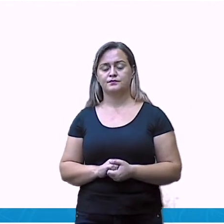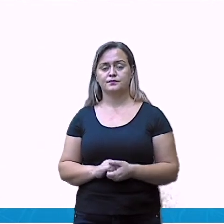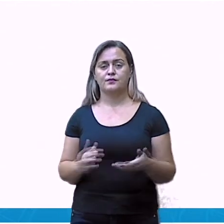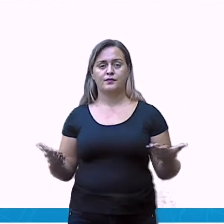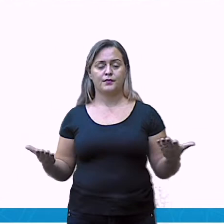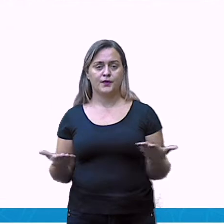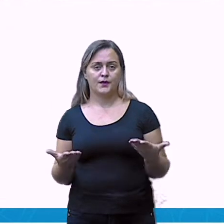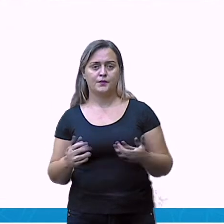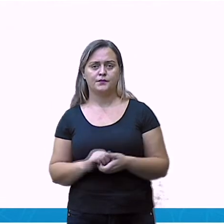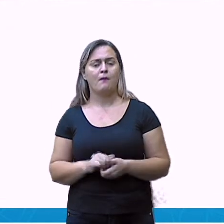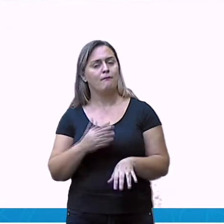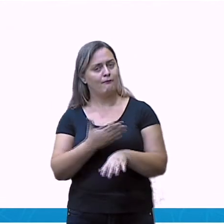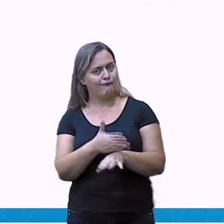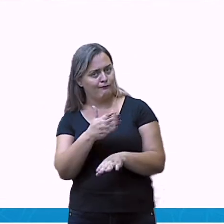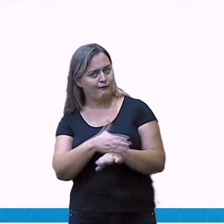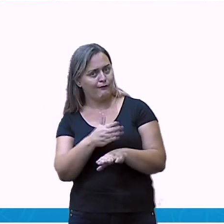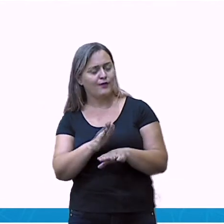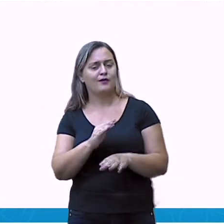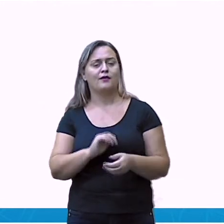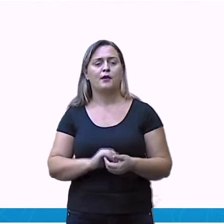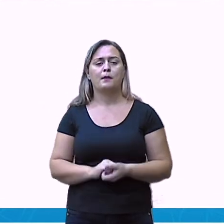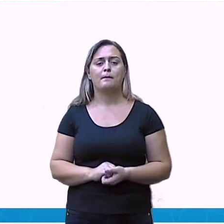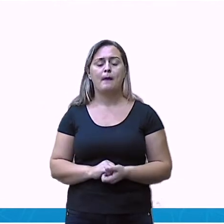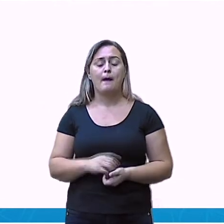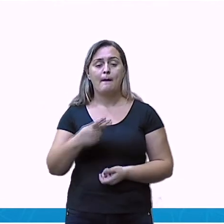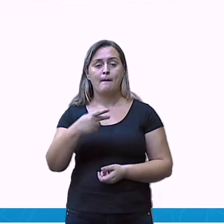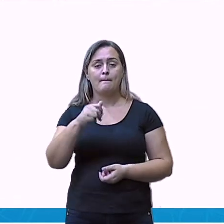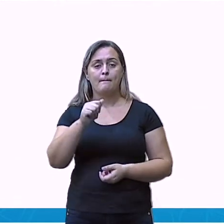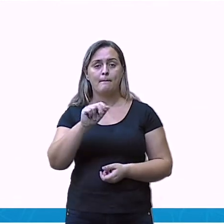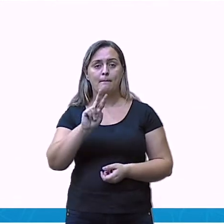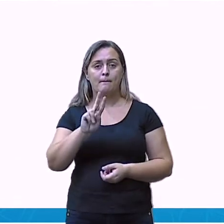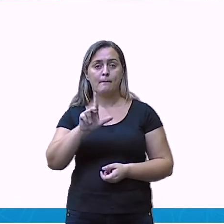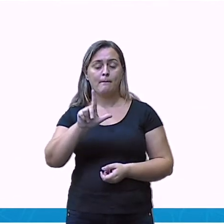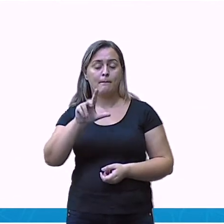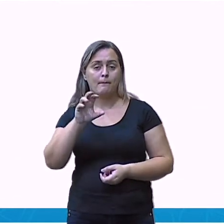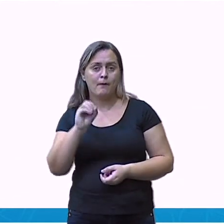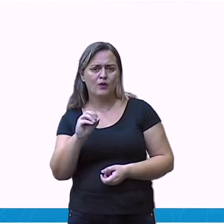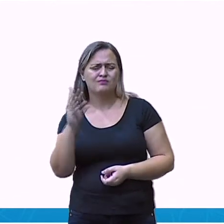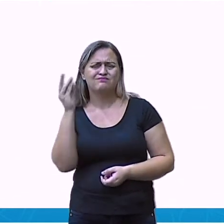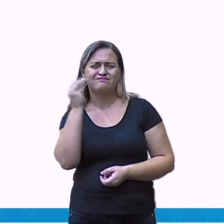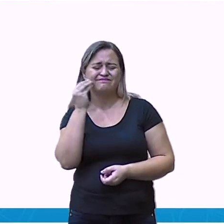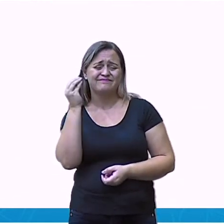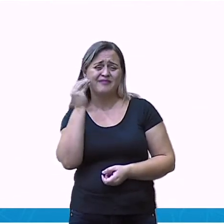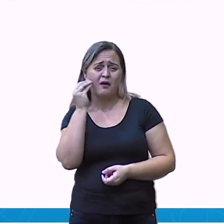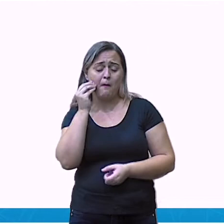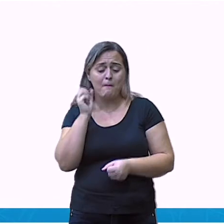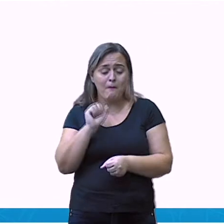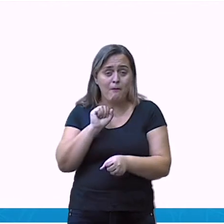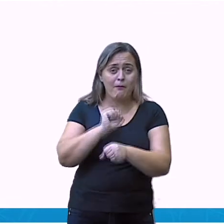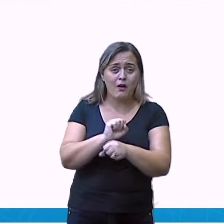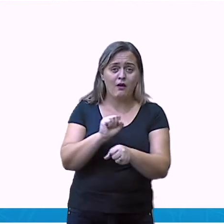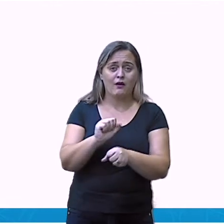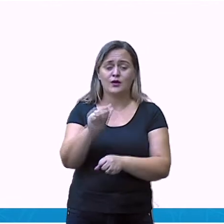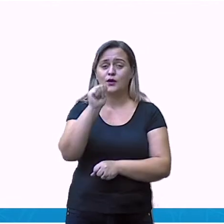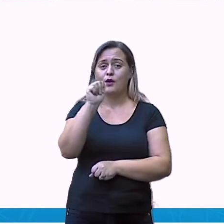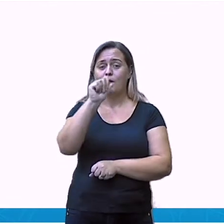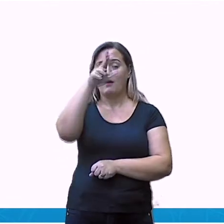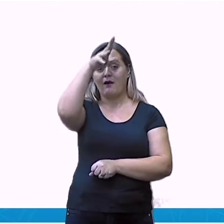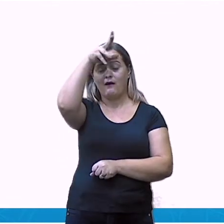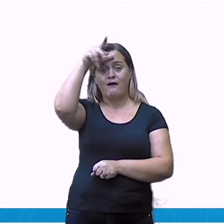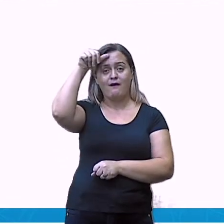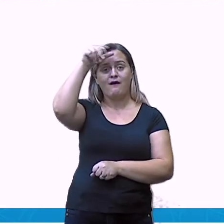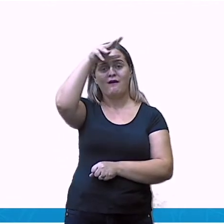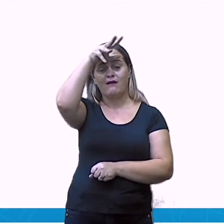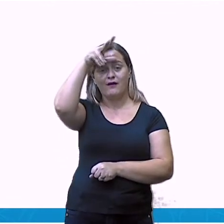lá, continue praticando. Paulo está tentando parar de tomar refrigerante. Durante um ano, ele montou um